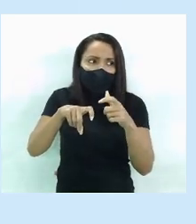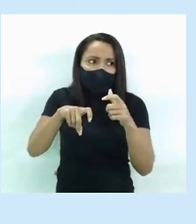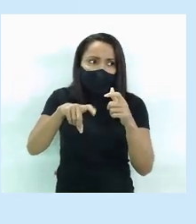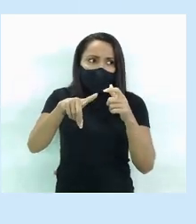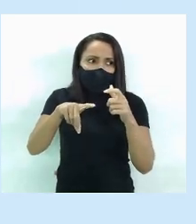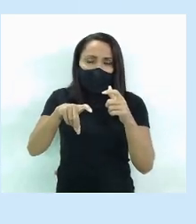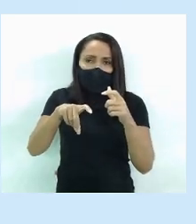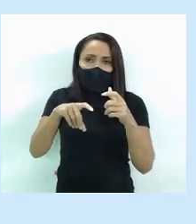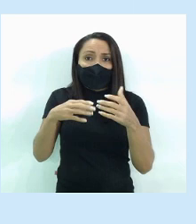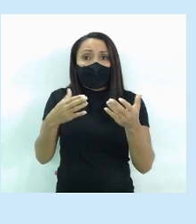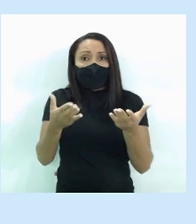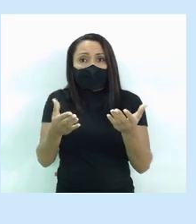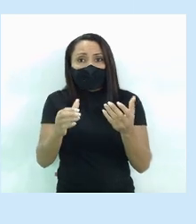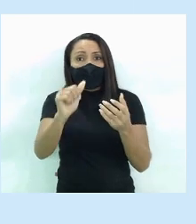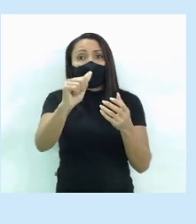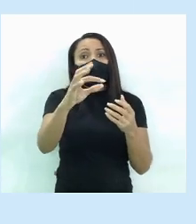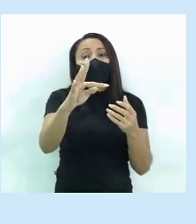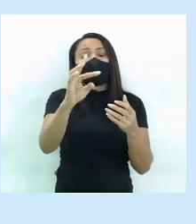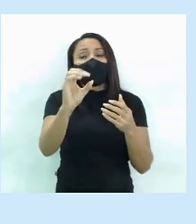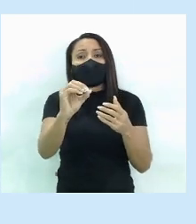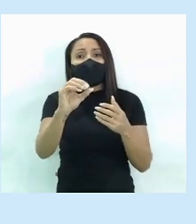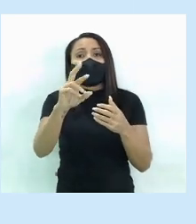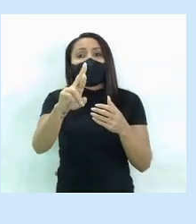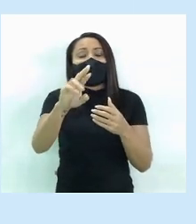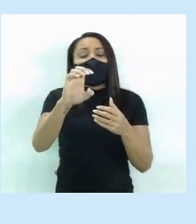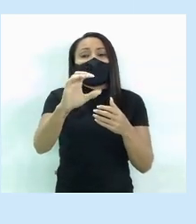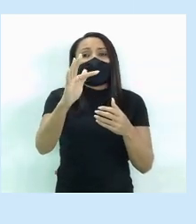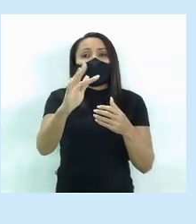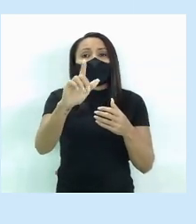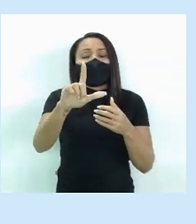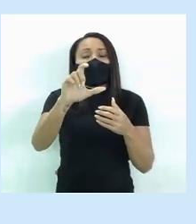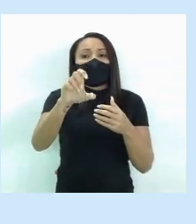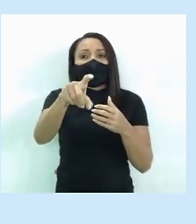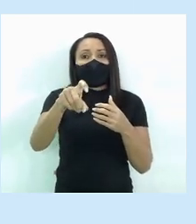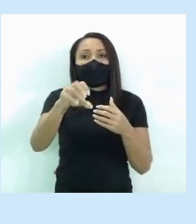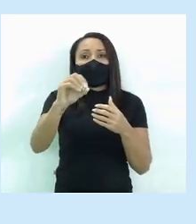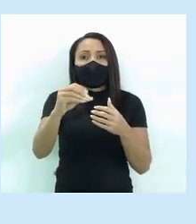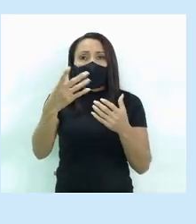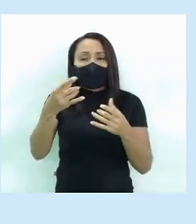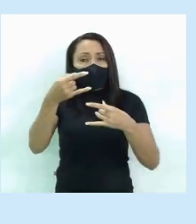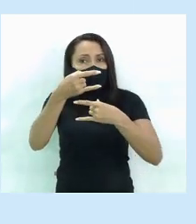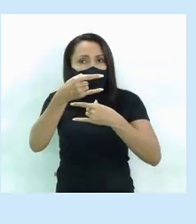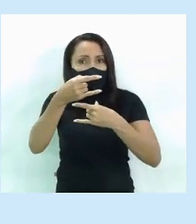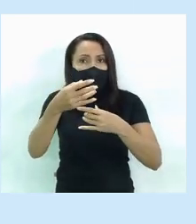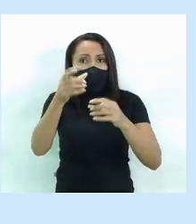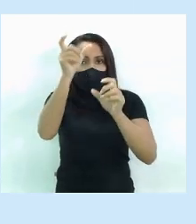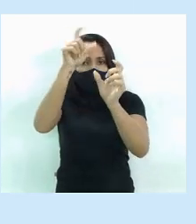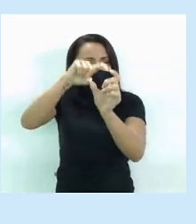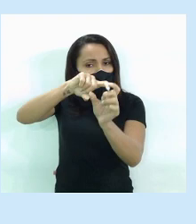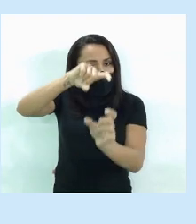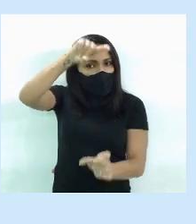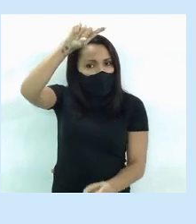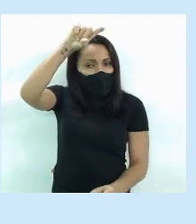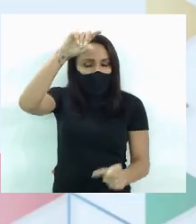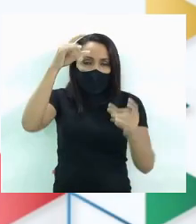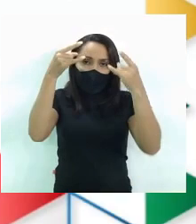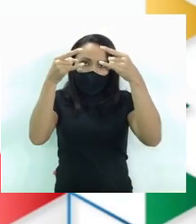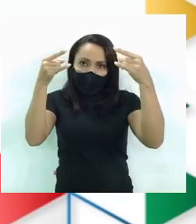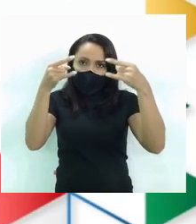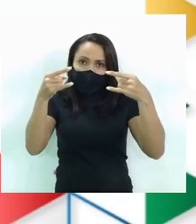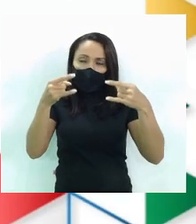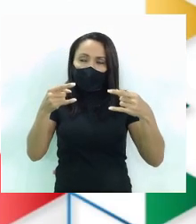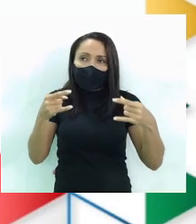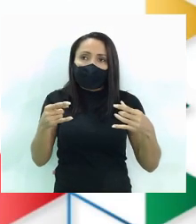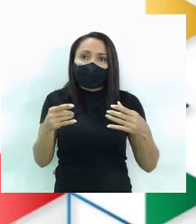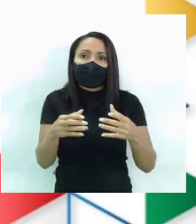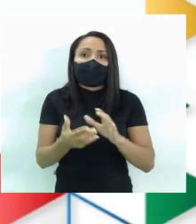para frente. É chamado ato reflexo, quer dizer, a medula espinhal está relacionada com o ato reflexo, que se caracteriza por